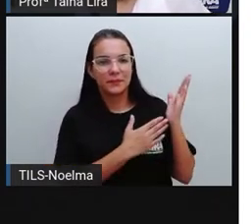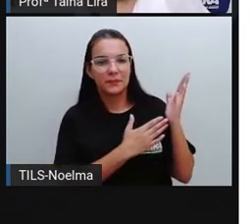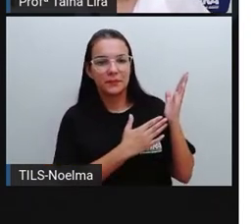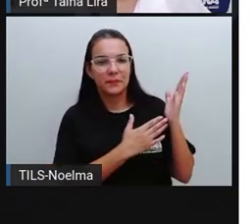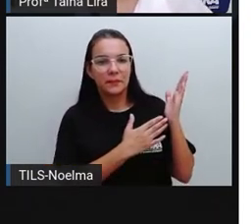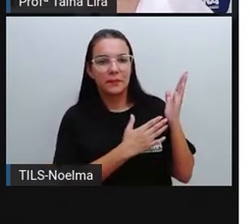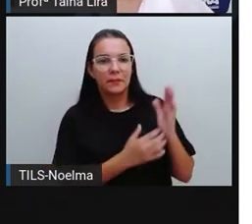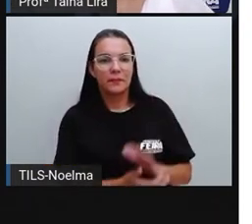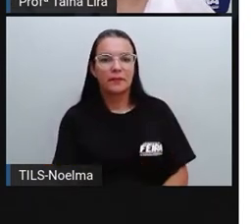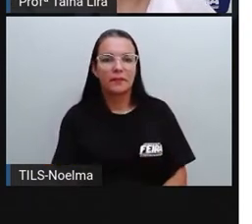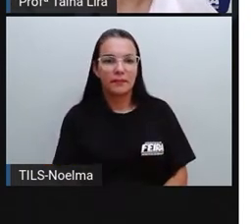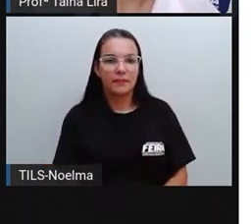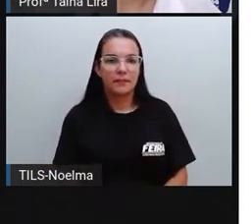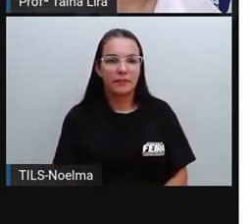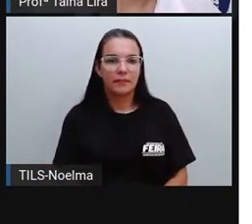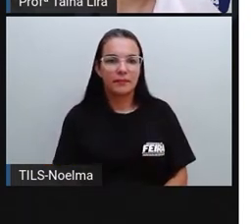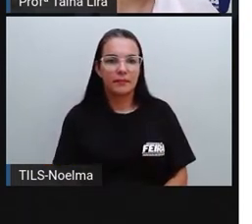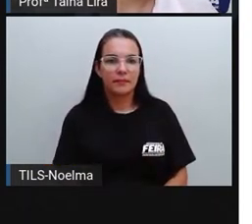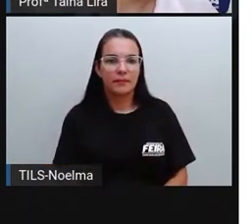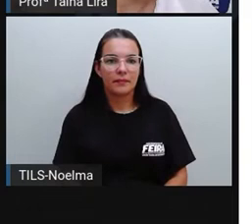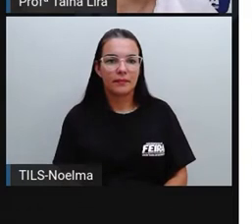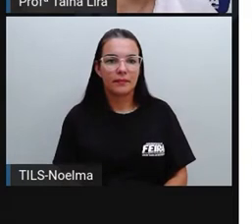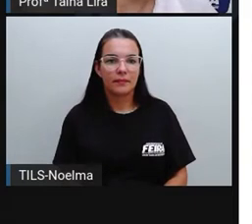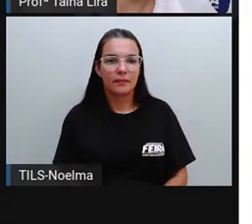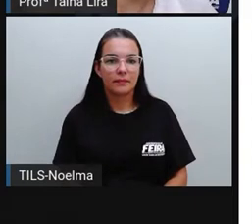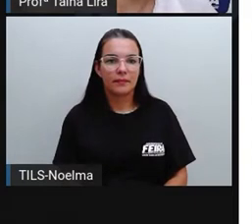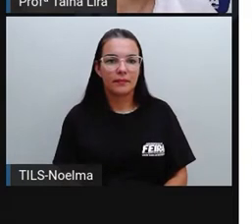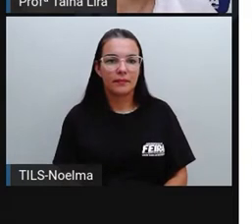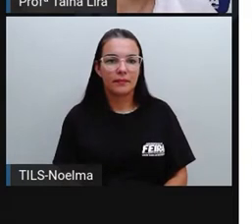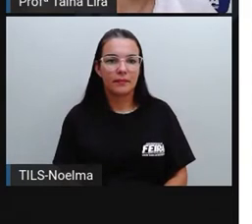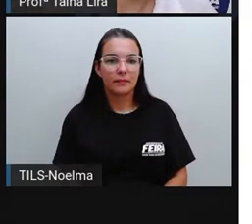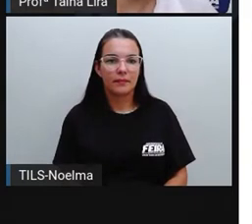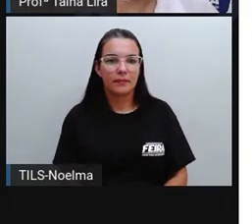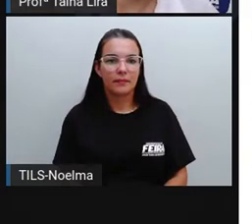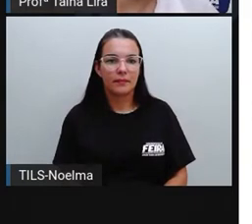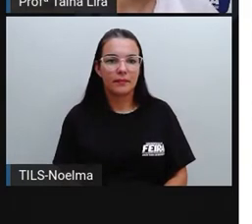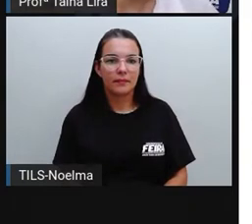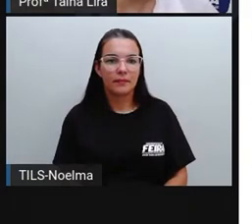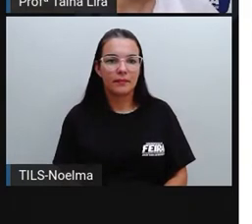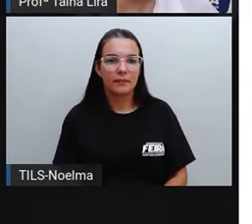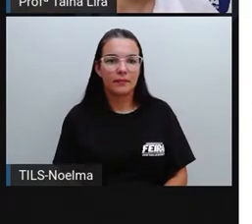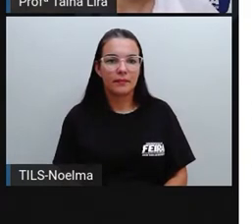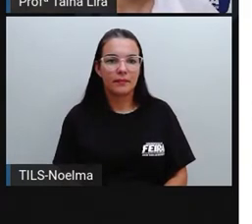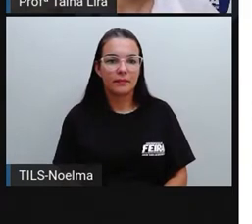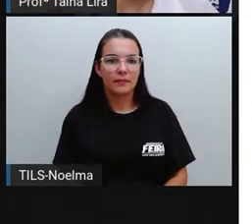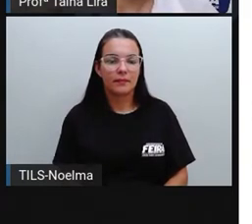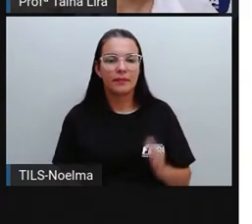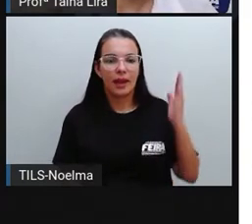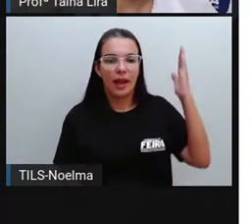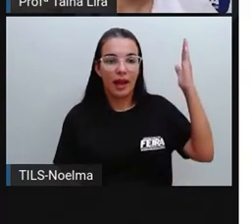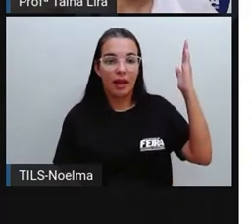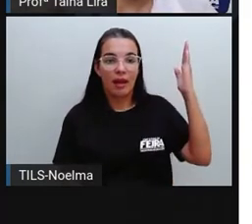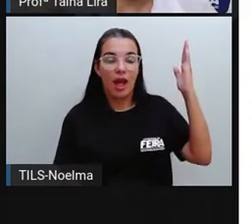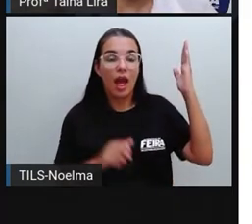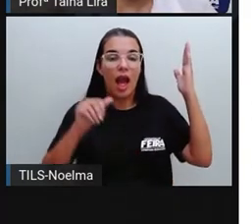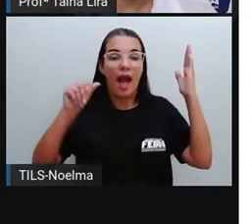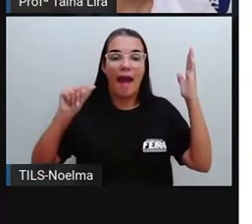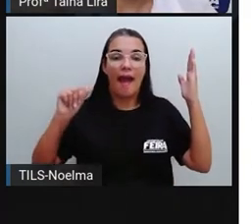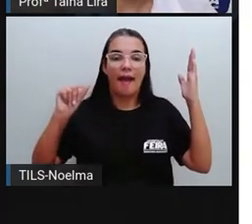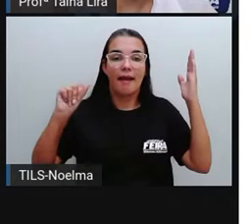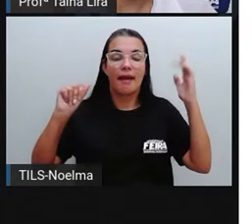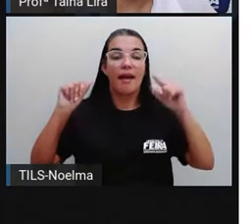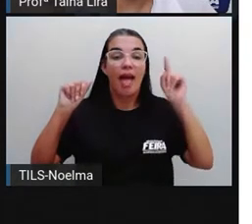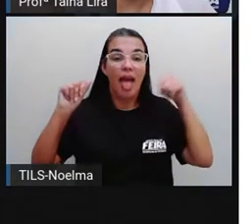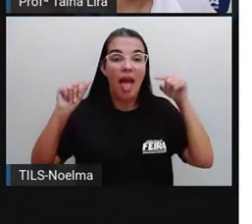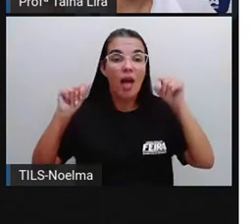a nossa carta de ás, ó. Vamos ver se o segundo ano consegue visualizar aí. Ó. Tá vendo que tem a letra A?